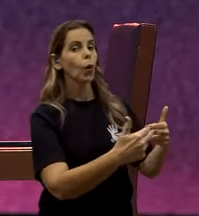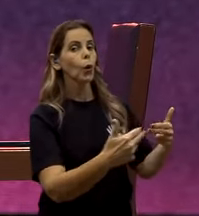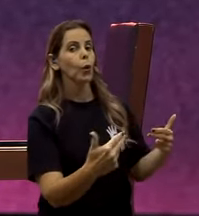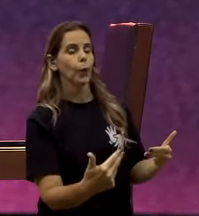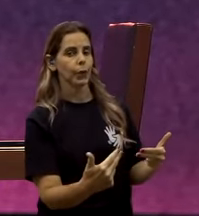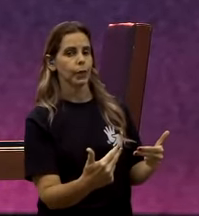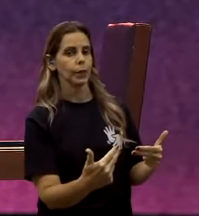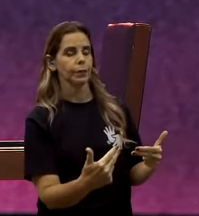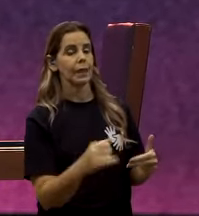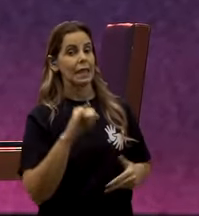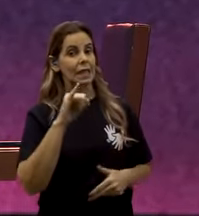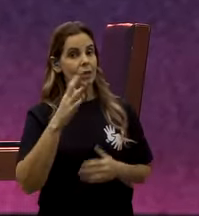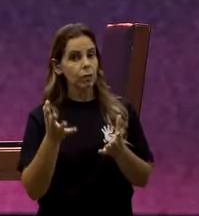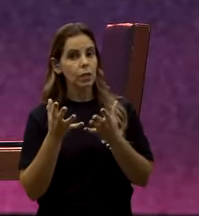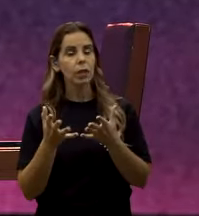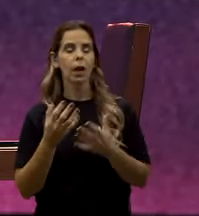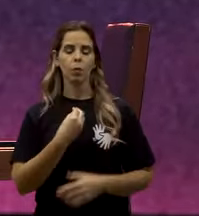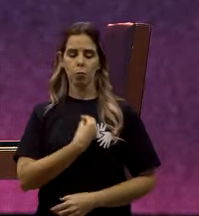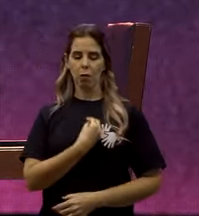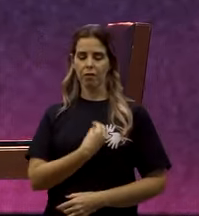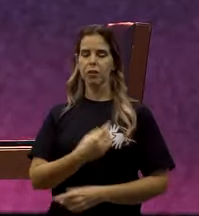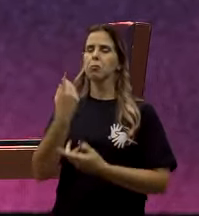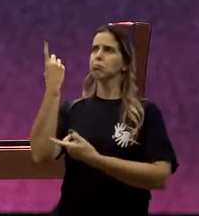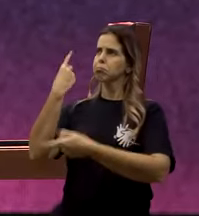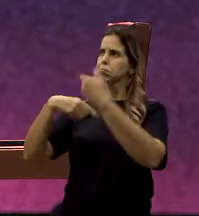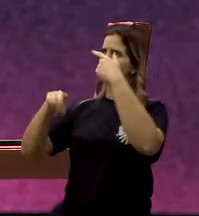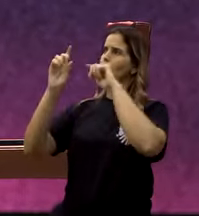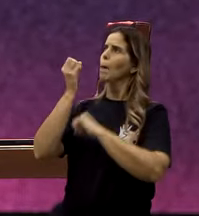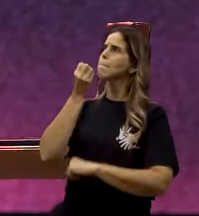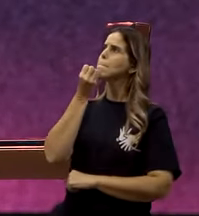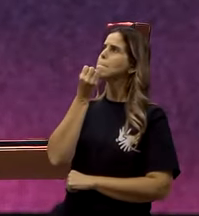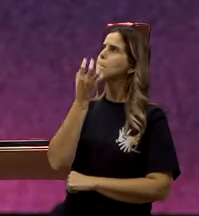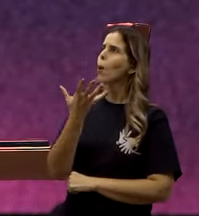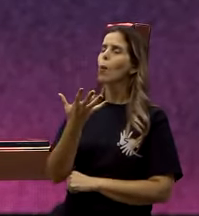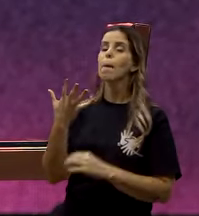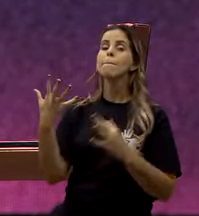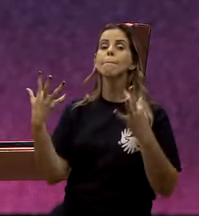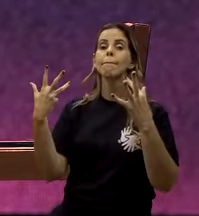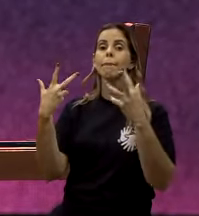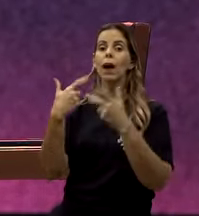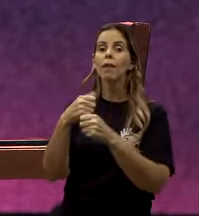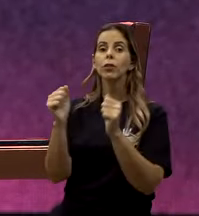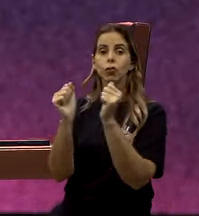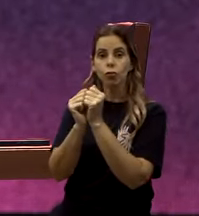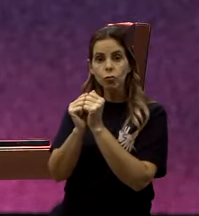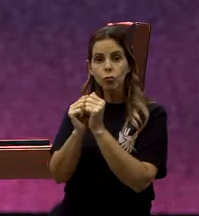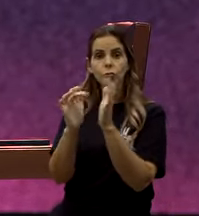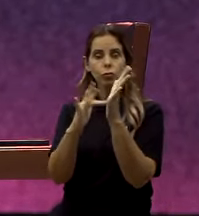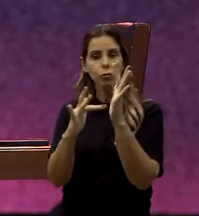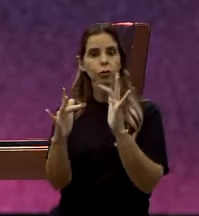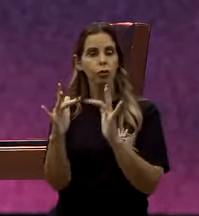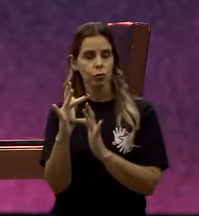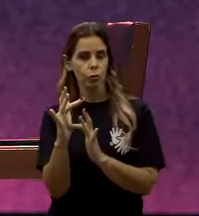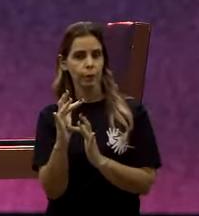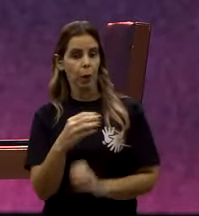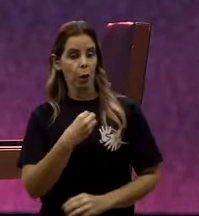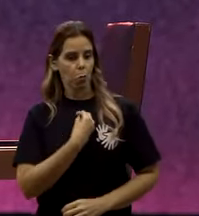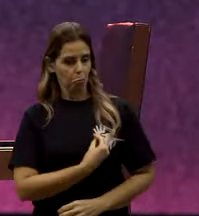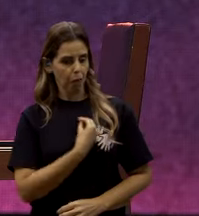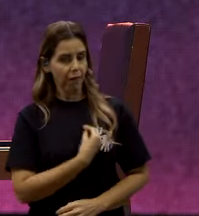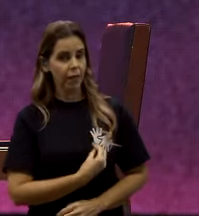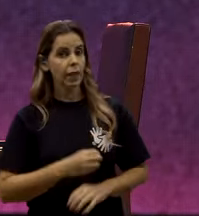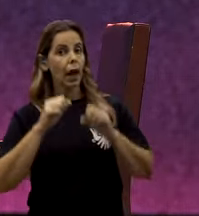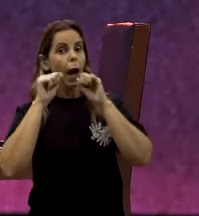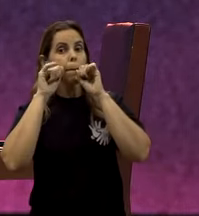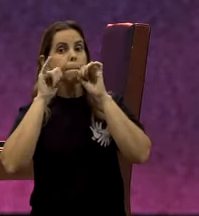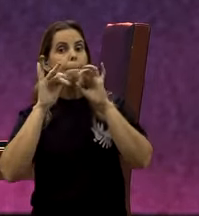se você quiser desfrutar de uma vida plena e abundante em Jesus aquela que Jesus conquistou na cruz para nós algumas coisas eu vou ter